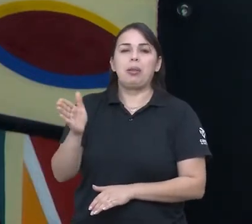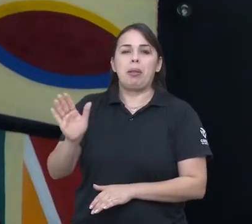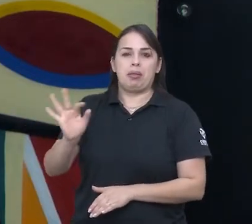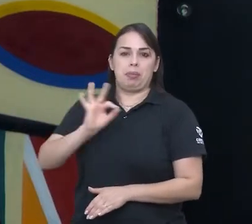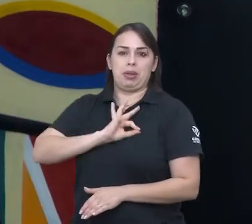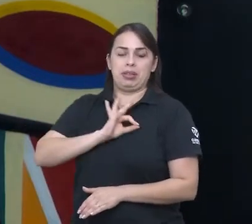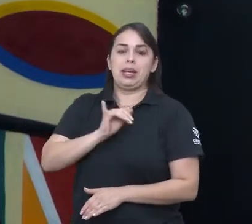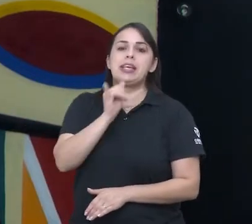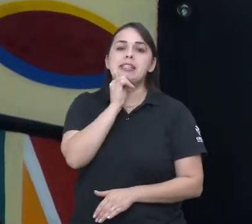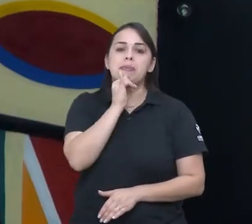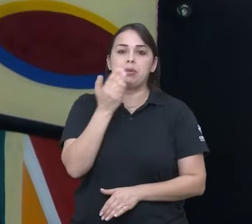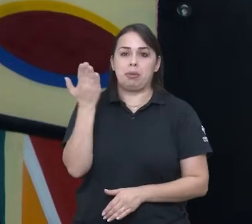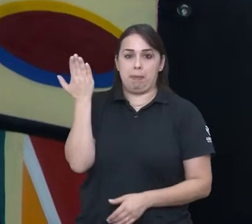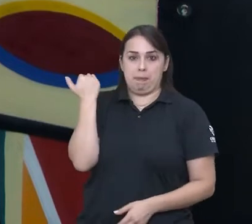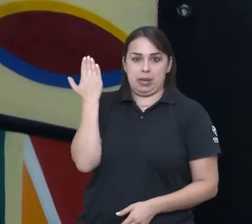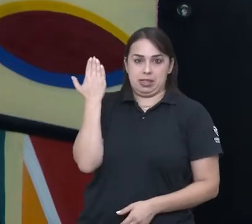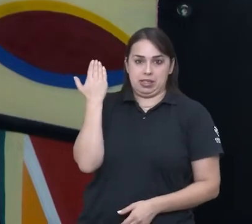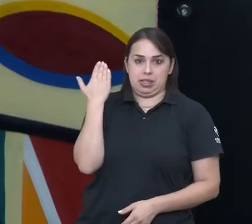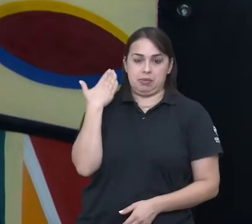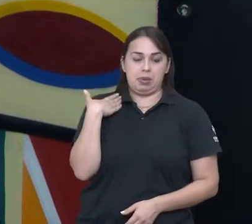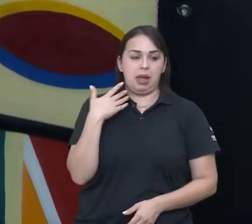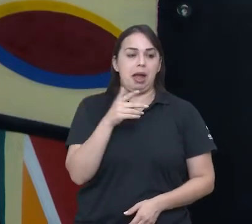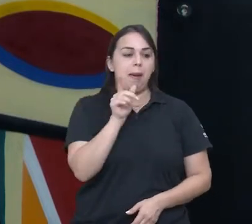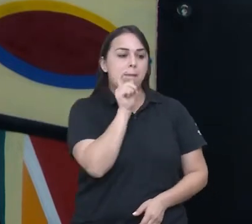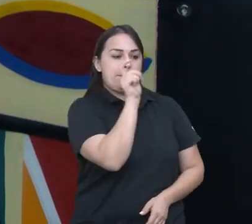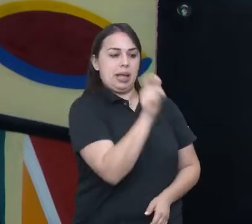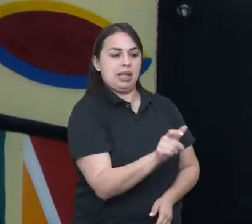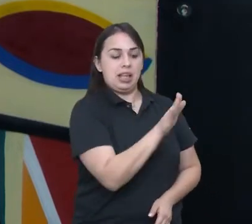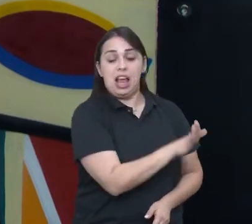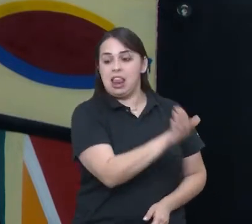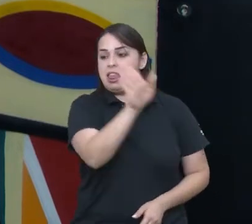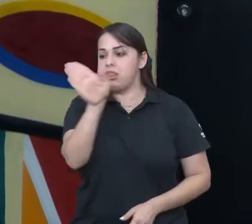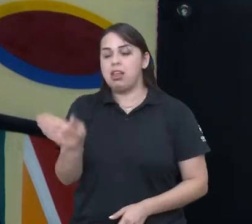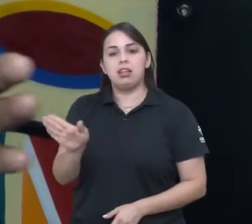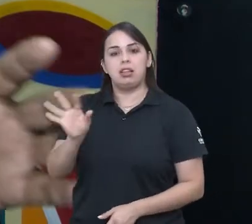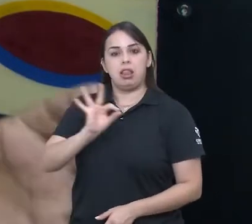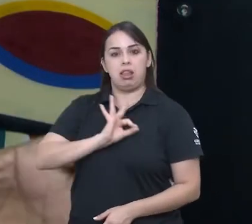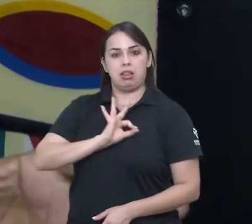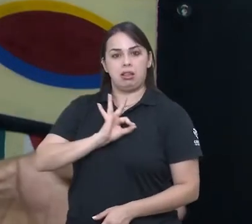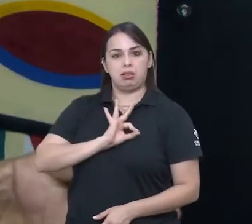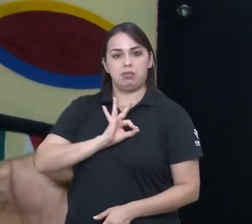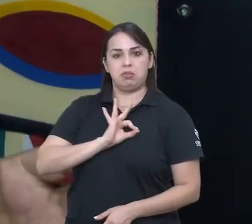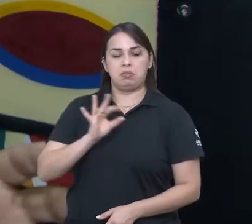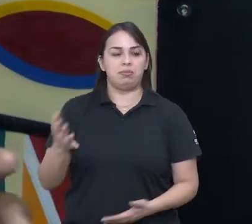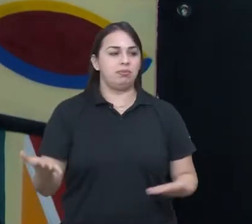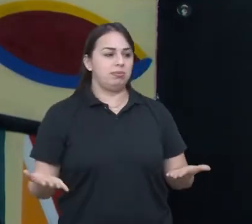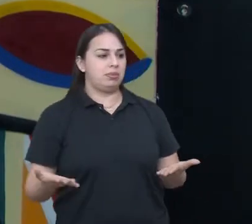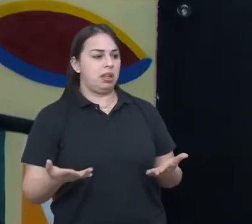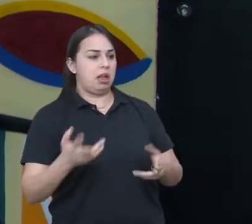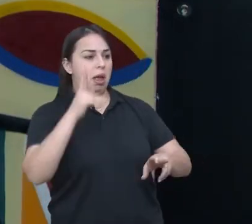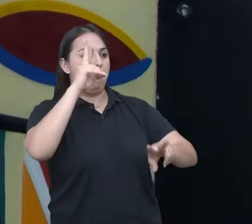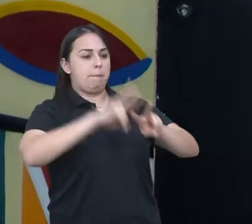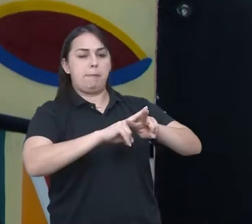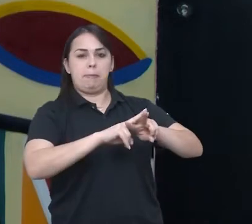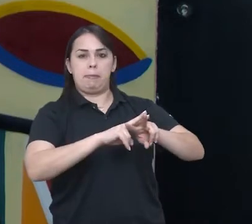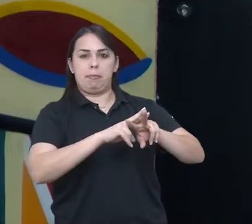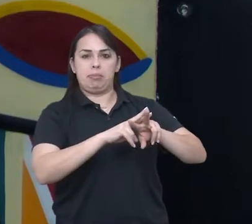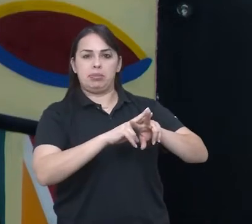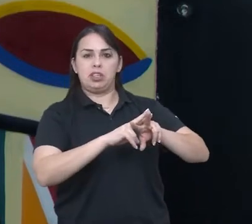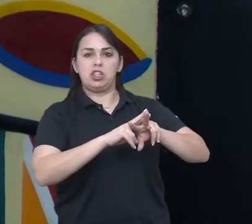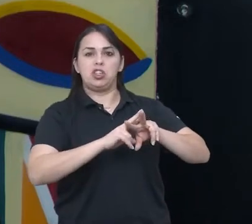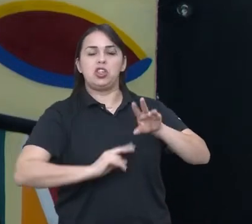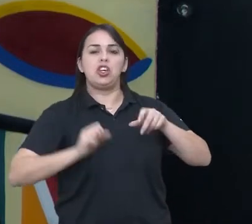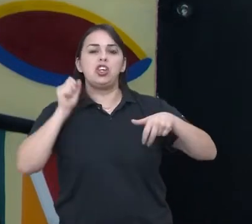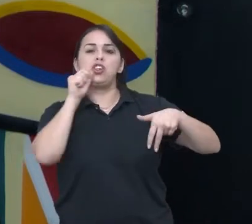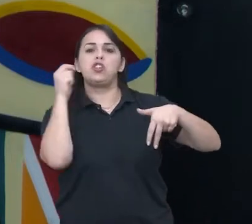o que acontecia antes. Por exemplo, o indivíduo sofreu racismo, quando chegava na delegacia, o delegado enquadrava ele por